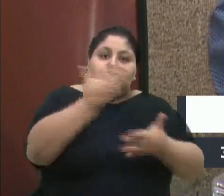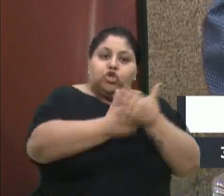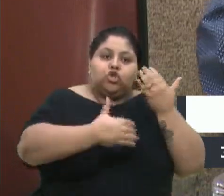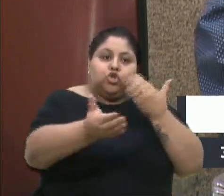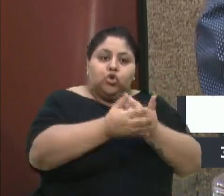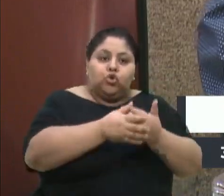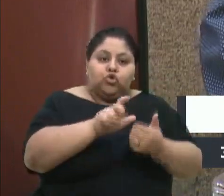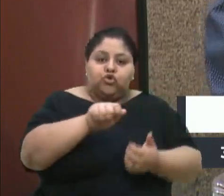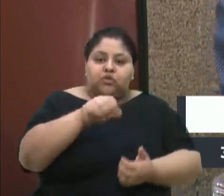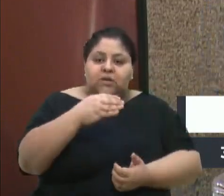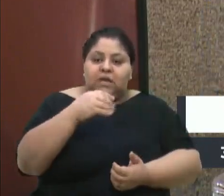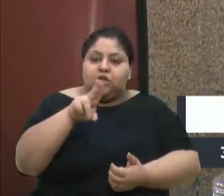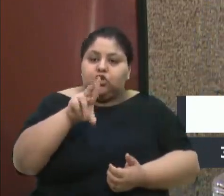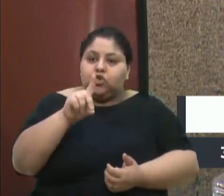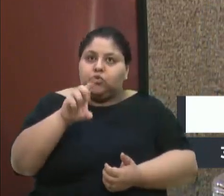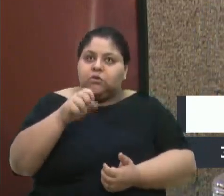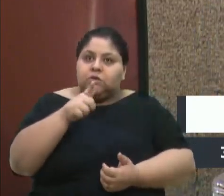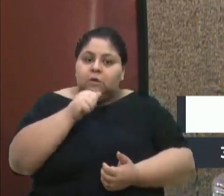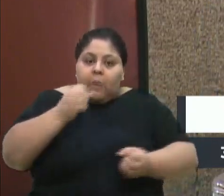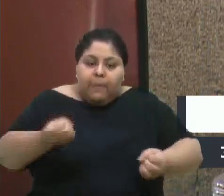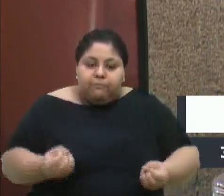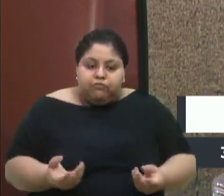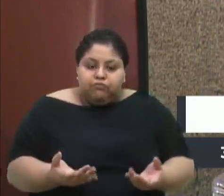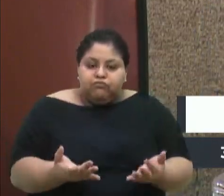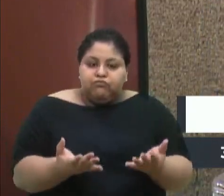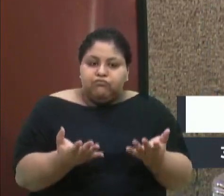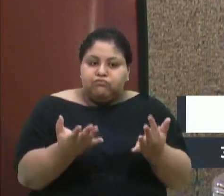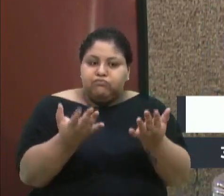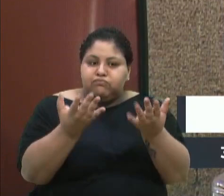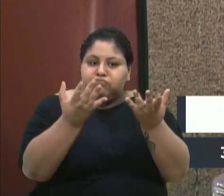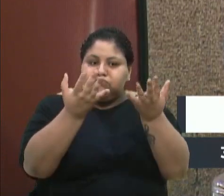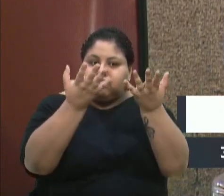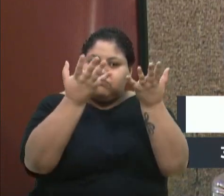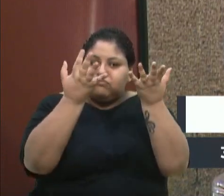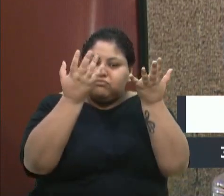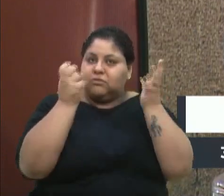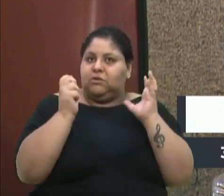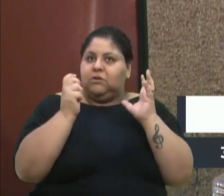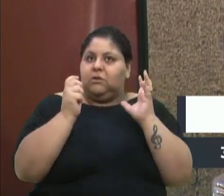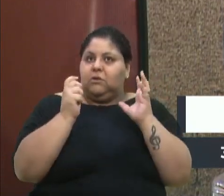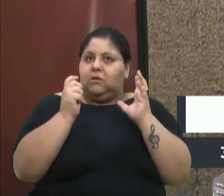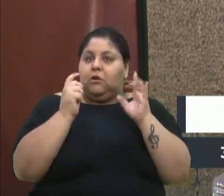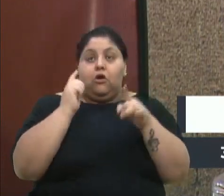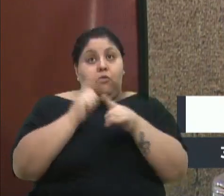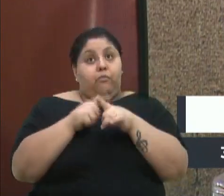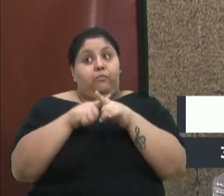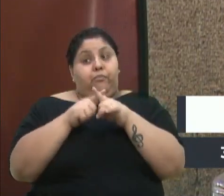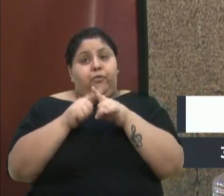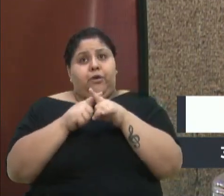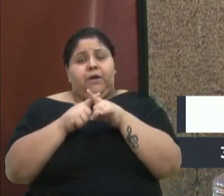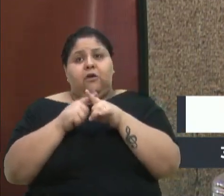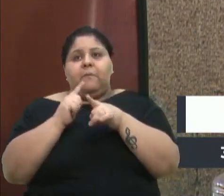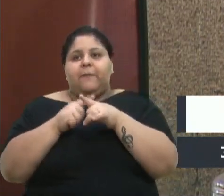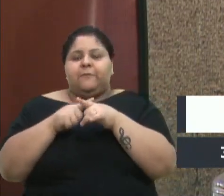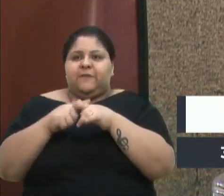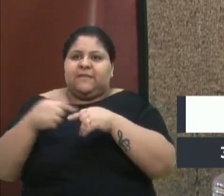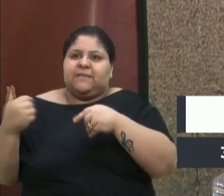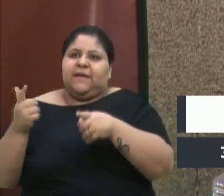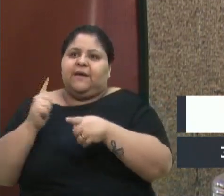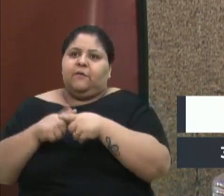se daqui 2, 3 meses vier uma seca, que é o que está previsto, tá? A agricultura não iria